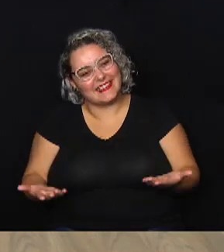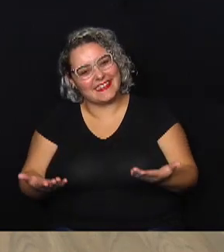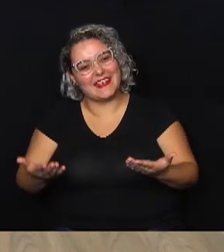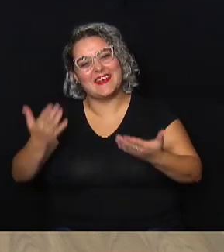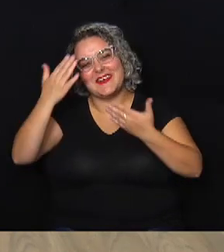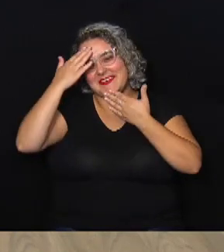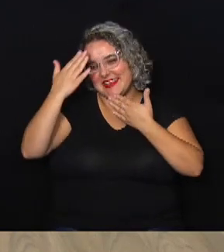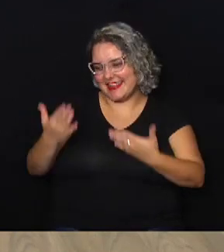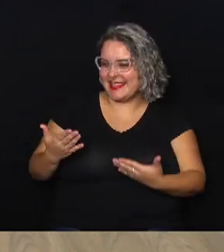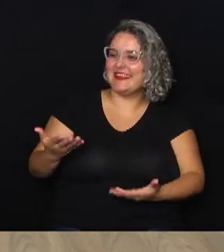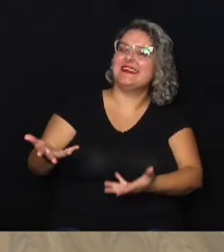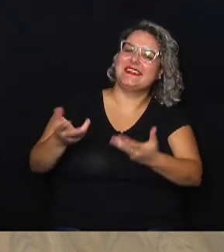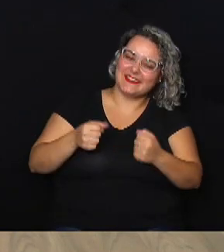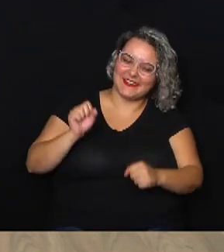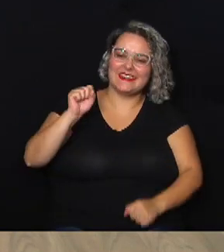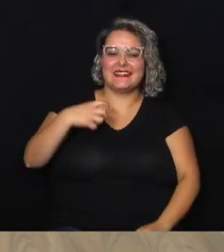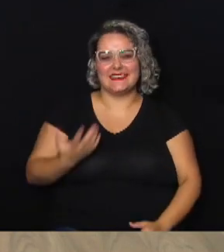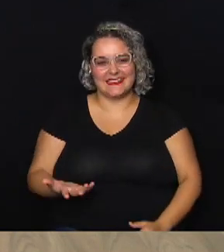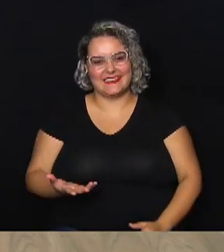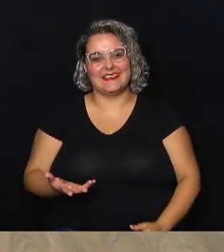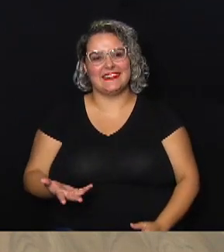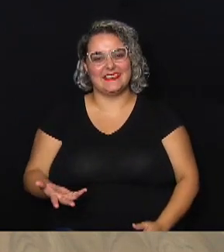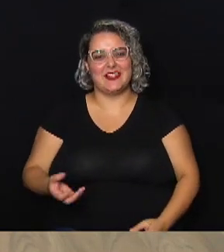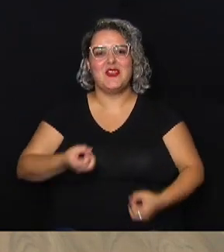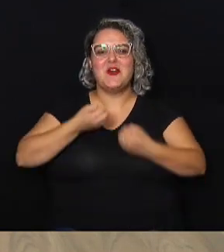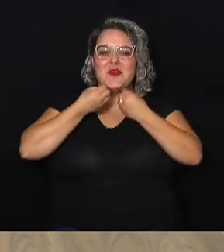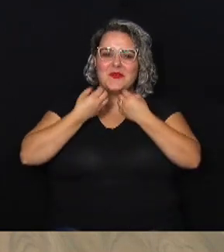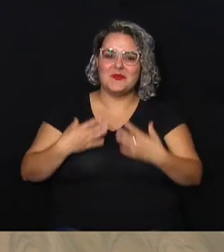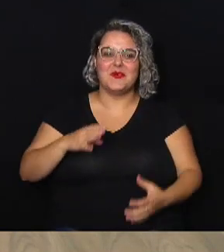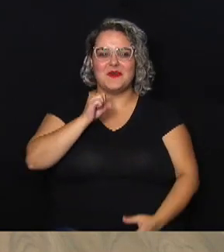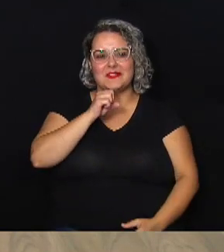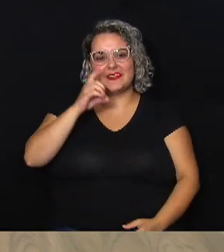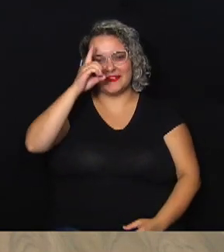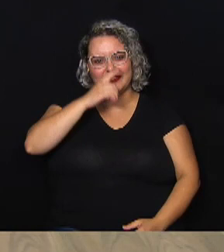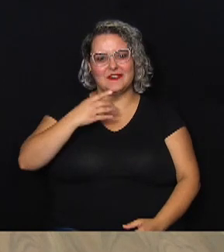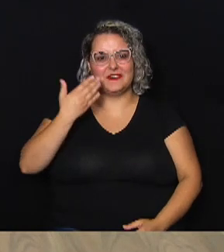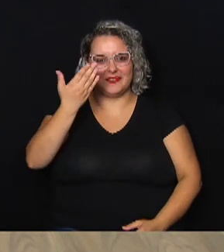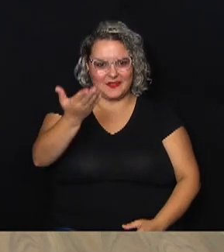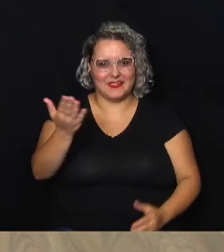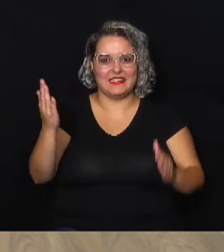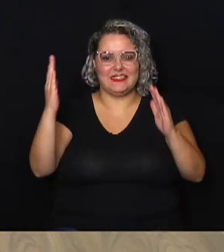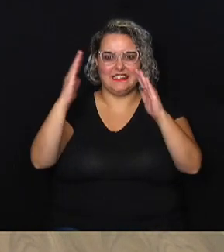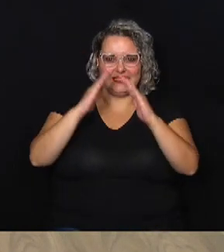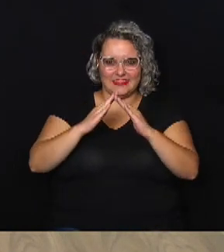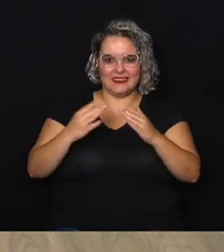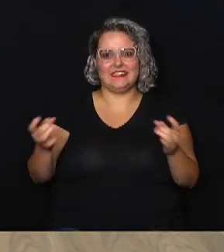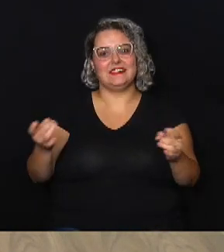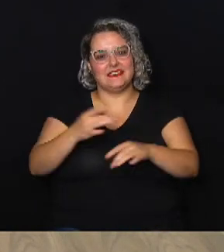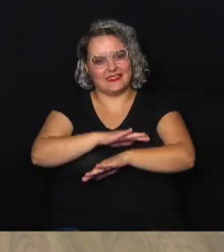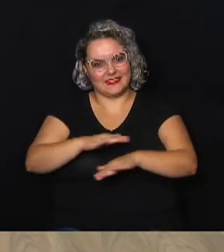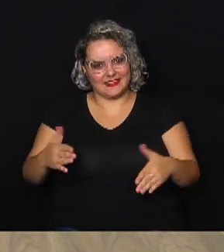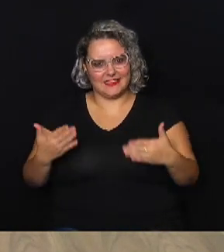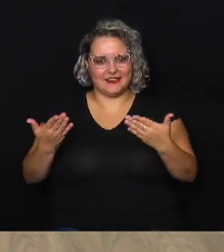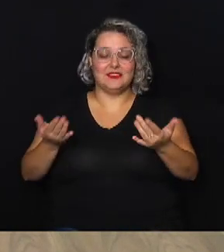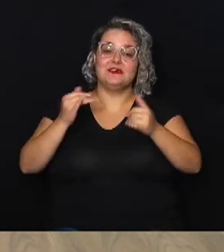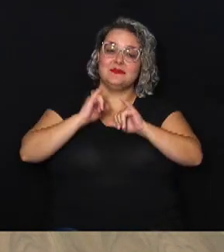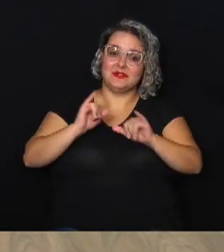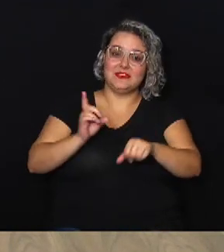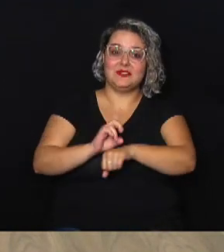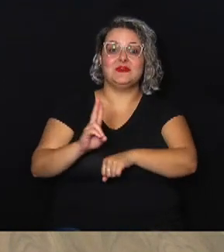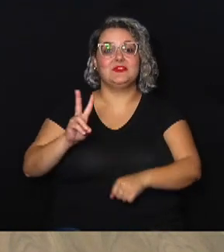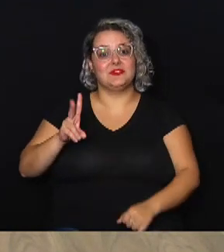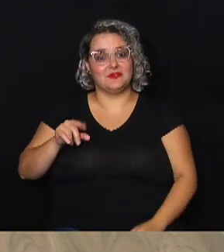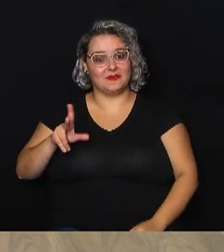gente vai convidar sim, viu? Fica o convite. Um bom final de semana para o senhor. A você de casa, a gente encerra então com a mensagem do Dr.